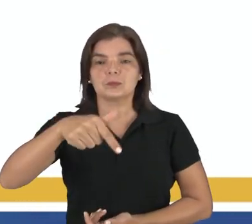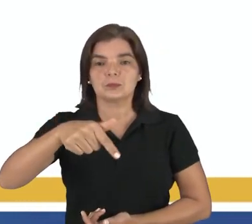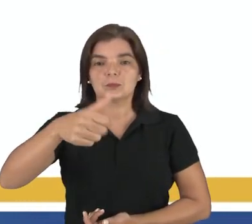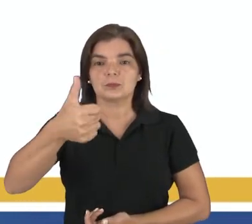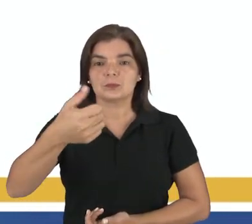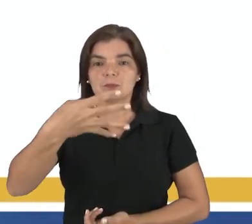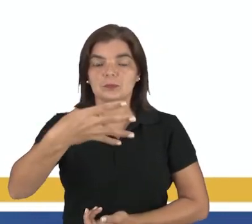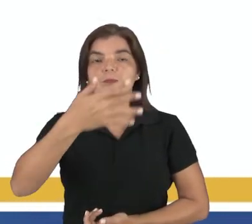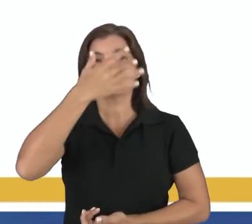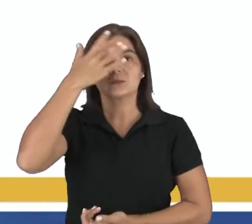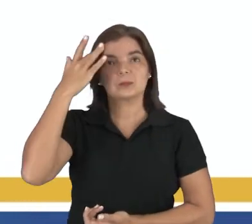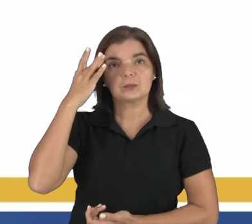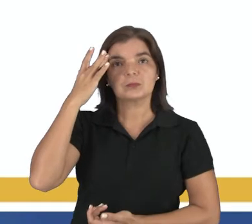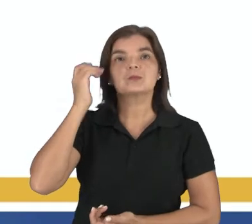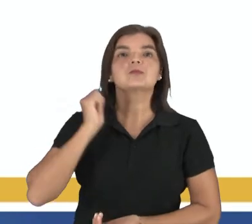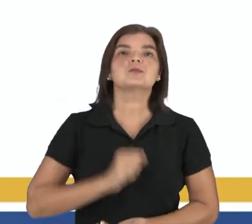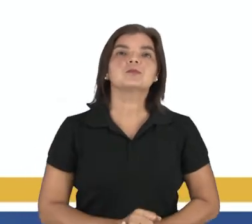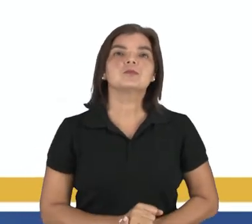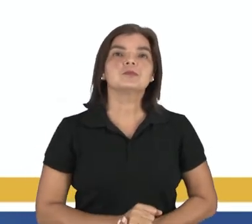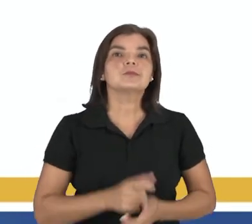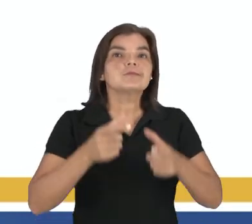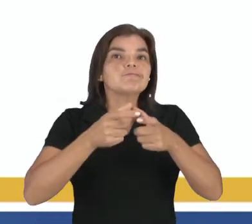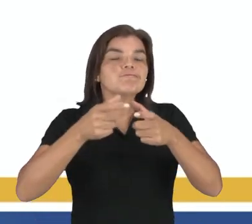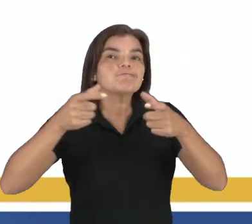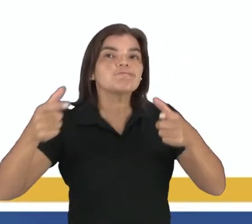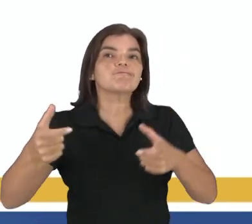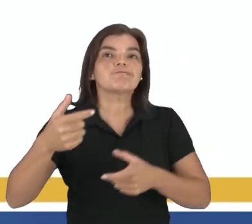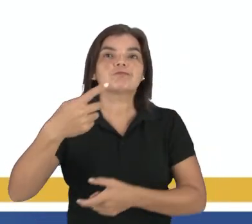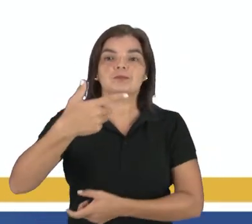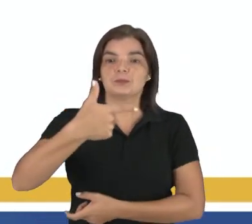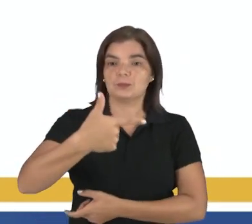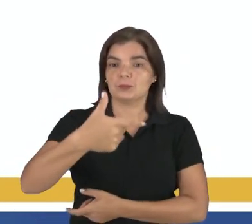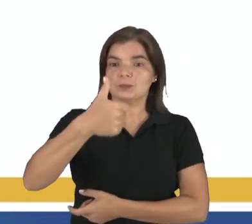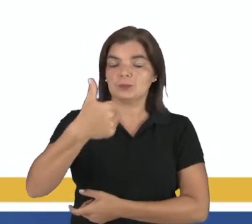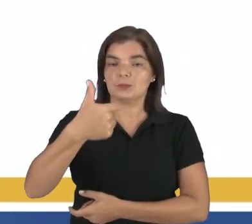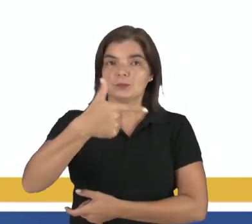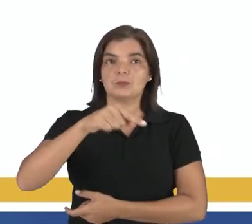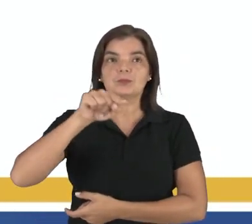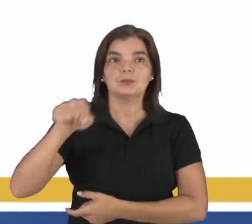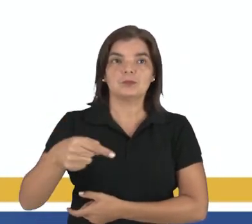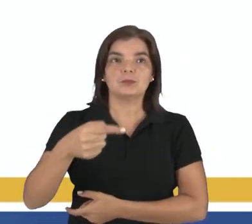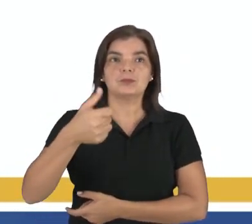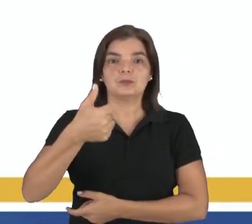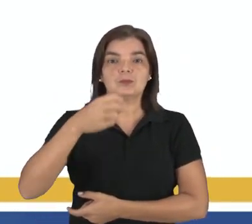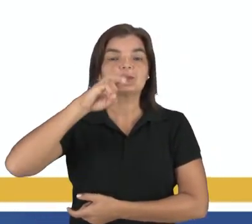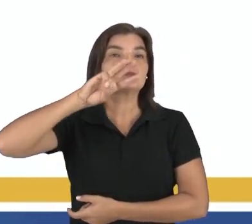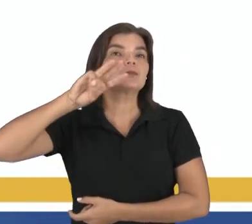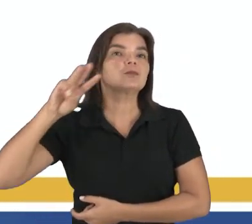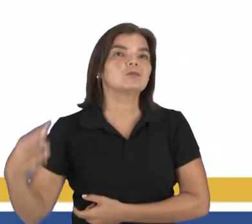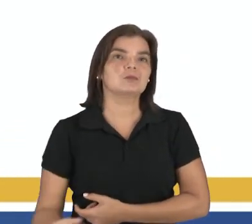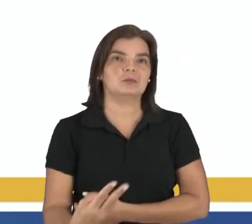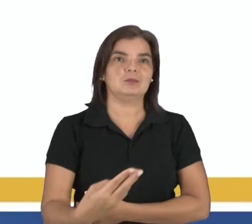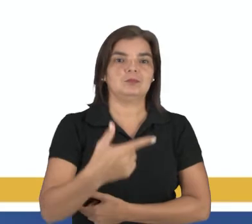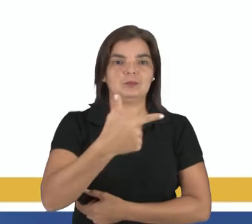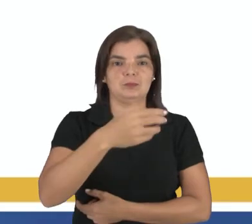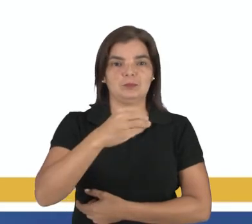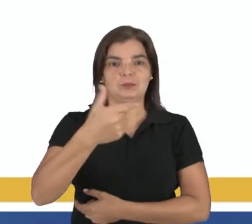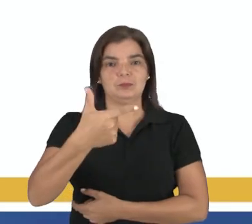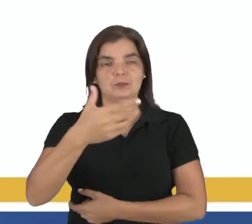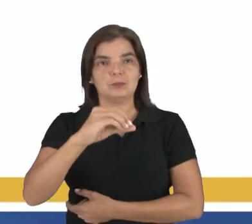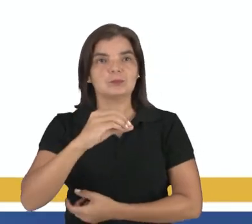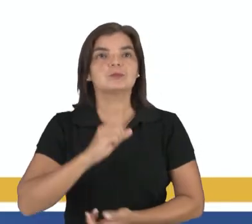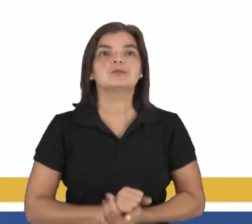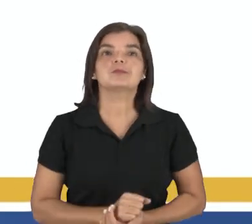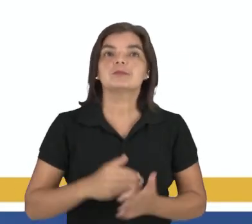201.032.714 habitantes, e aí vai aumentar para 202 milhões em